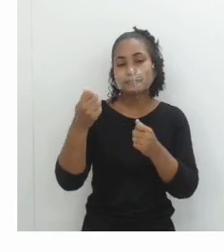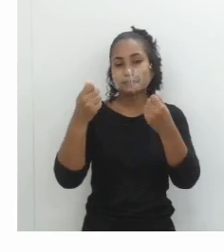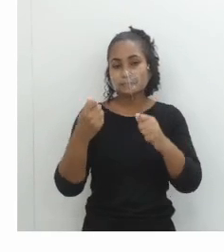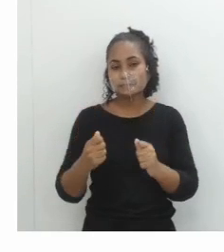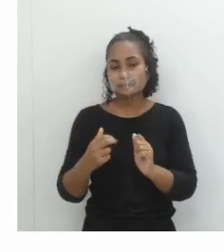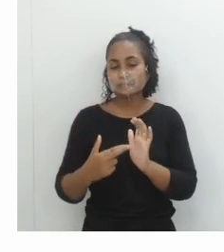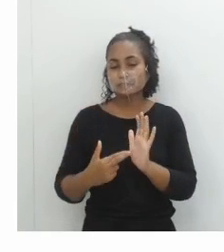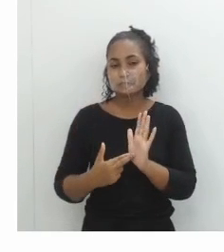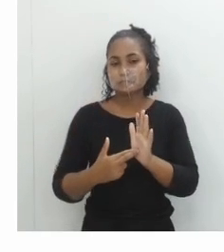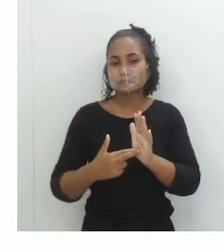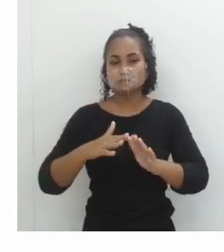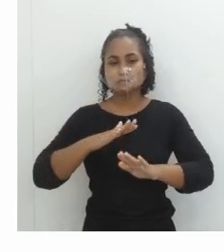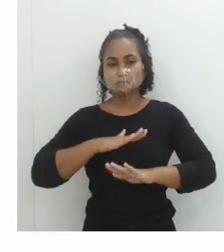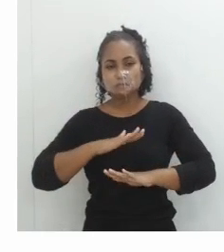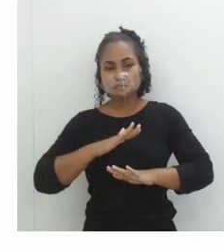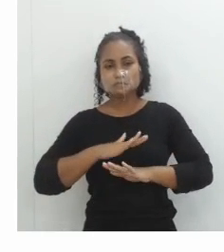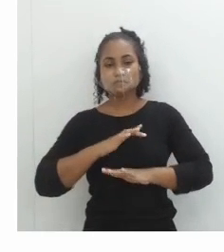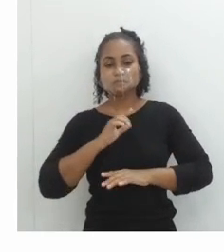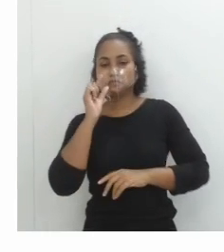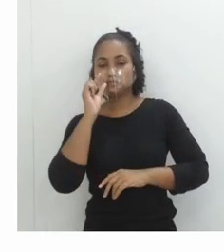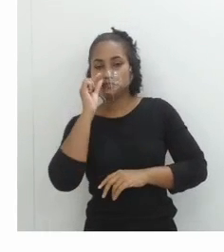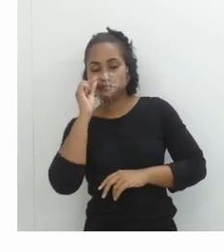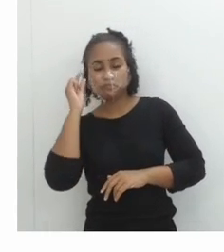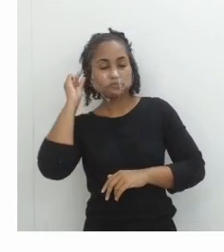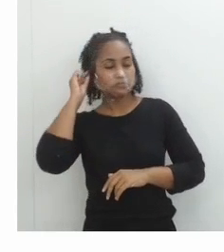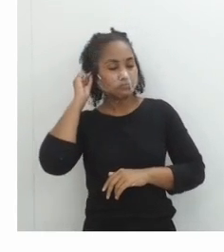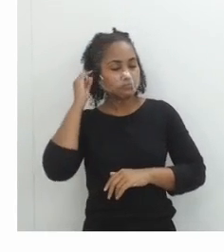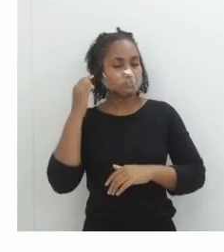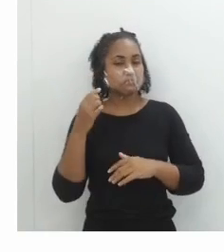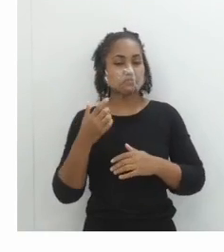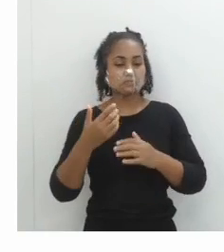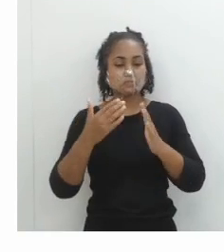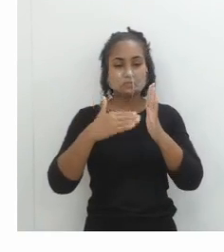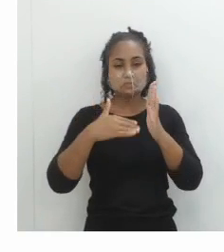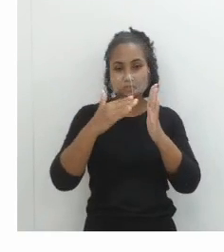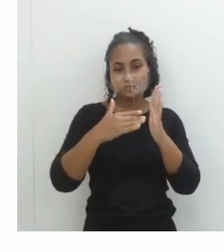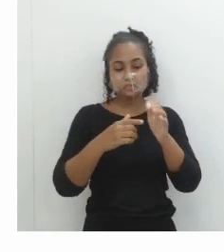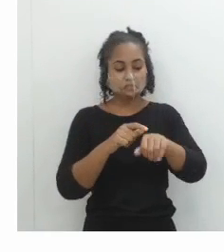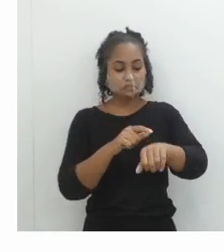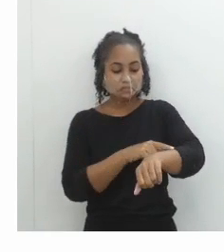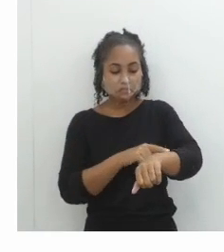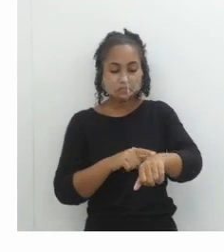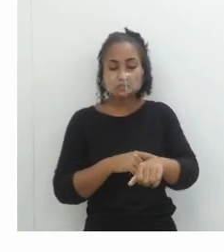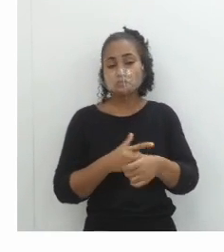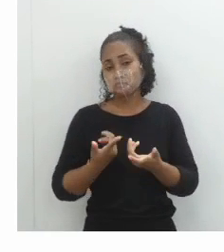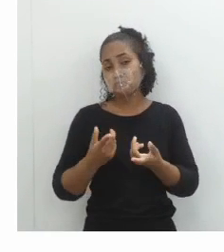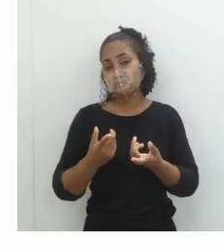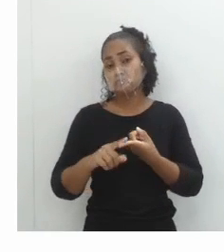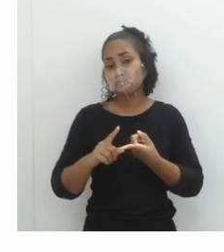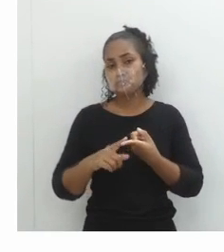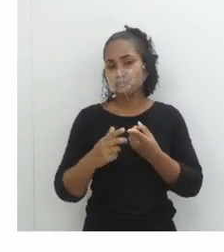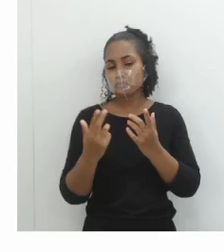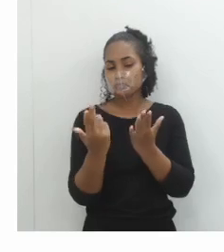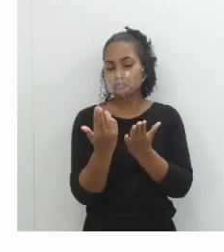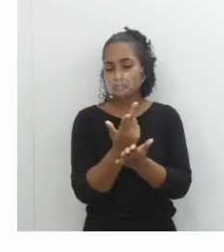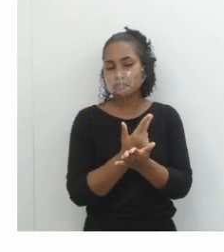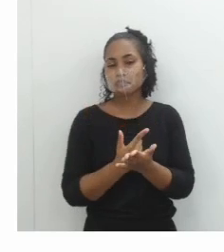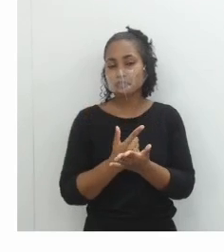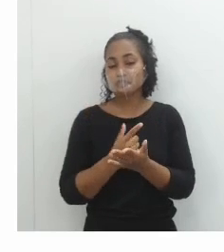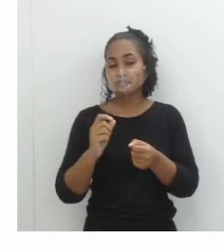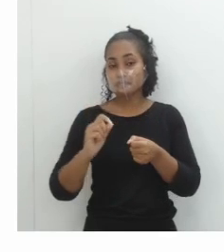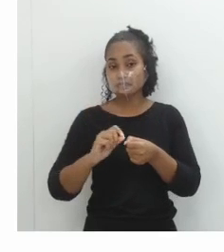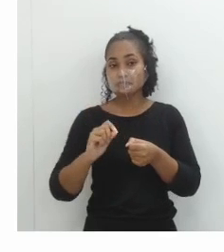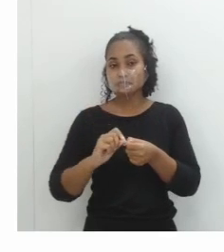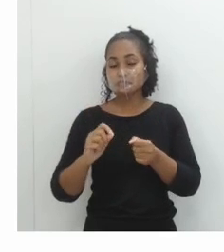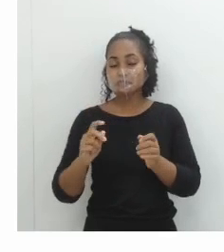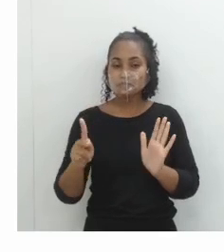representa no nosso corpo, tanto quanto piercings, tanto quanto tatuagens ou outras ornamentações ou até desenhos que nós fazemos,